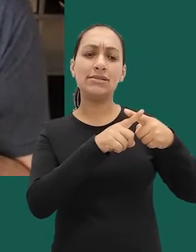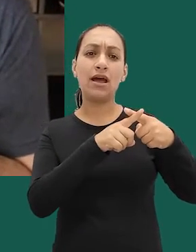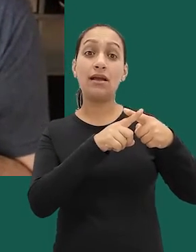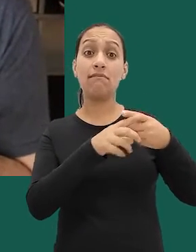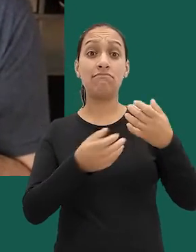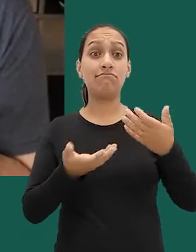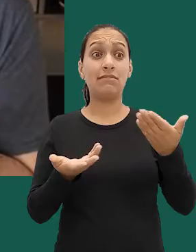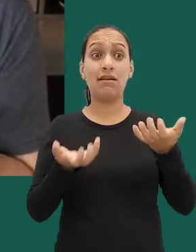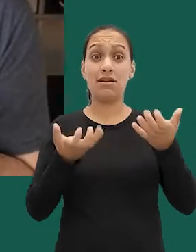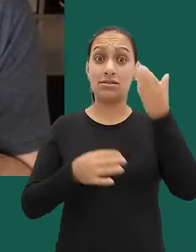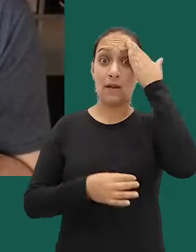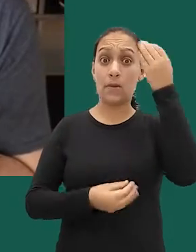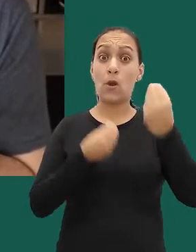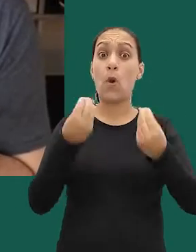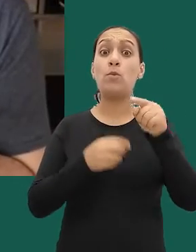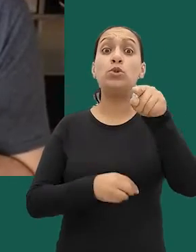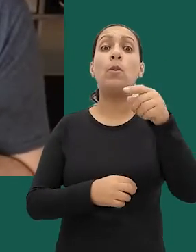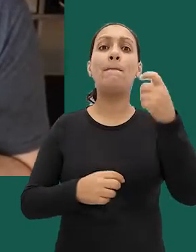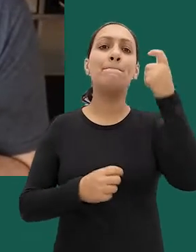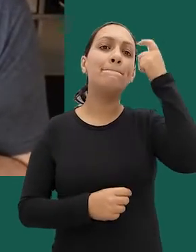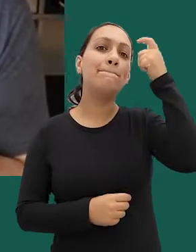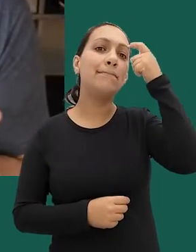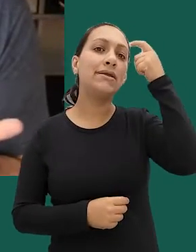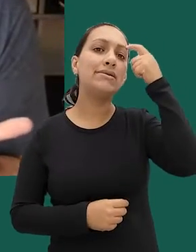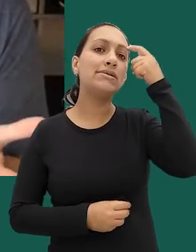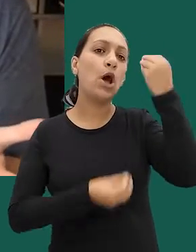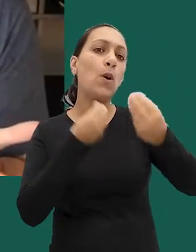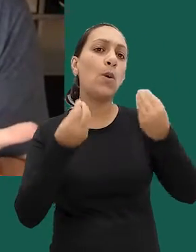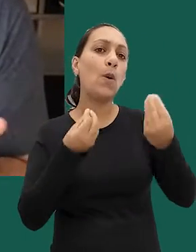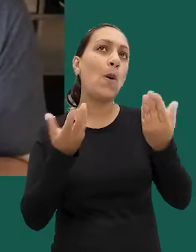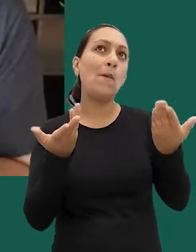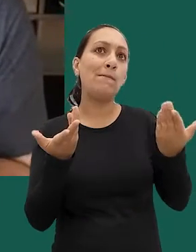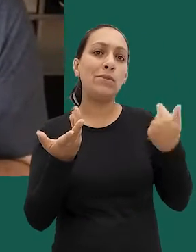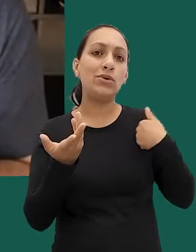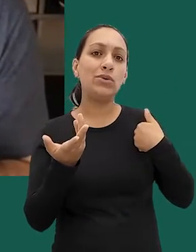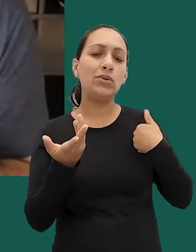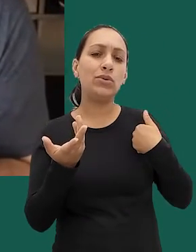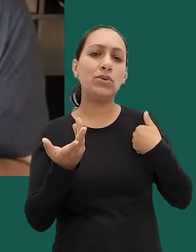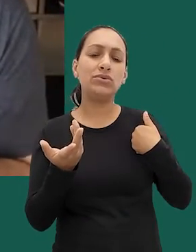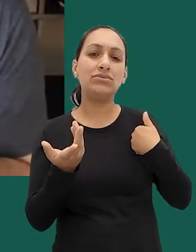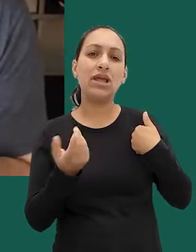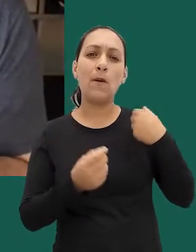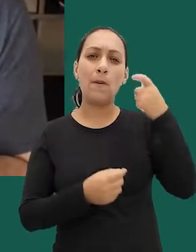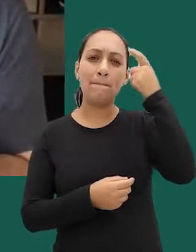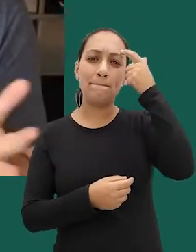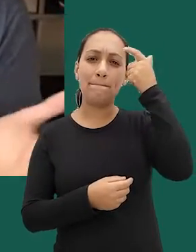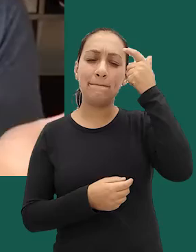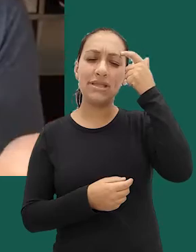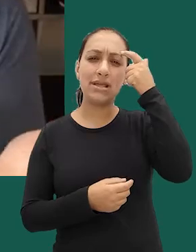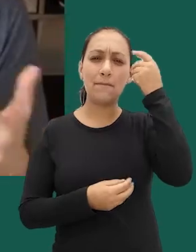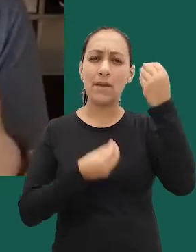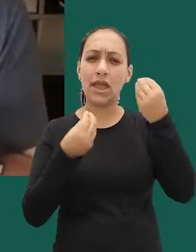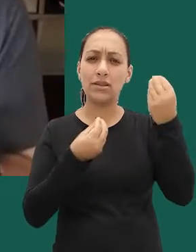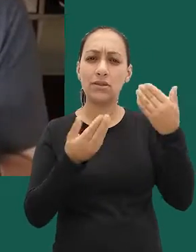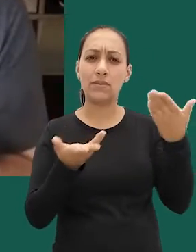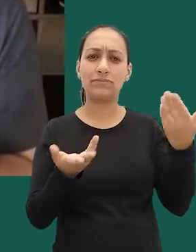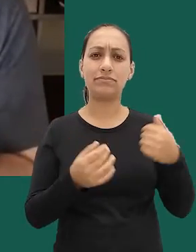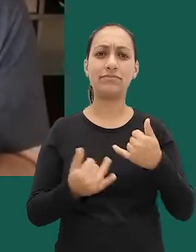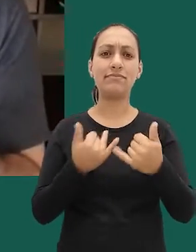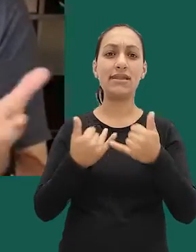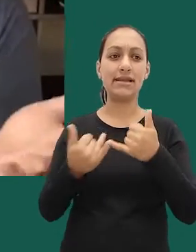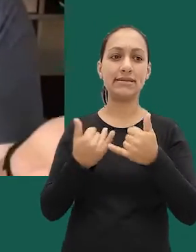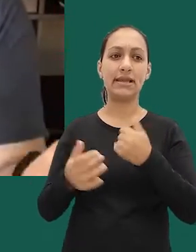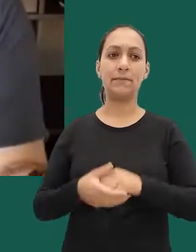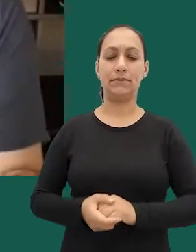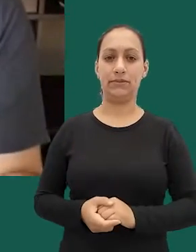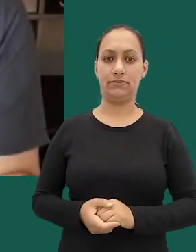como que você pensa e como que você chega até um raciocínio específico. Por exemplo, have you ever done